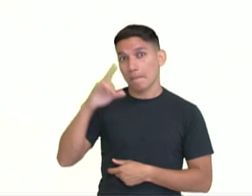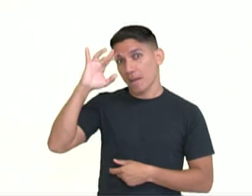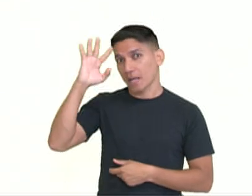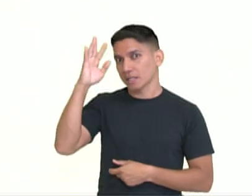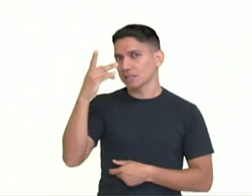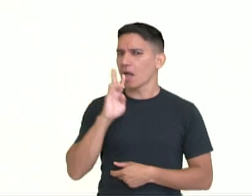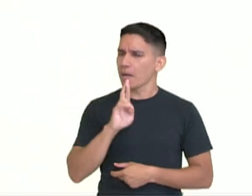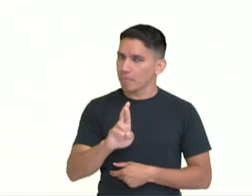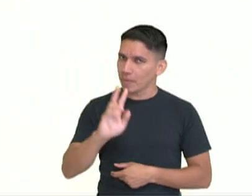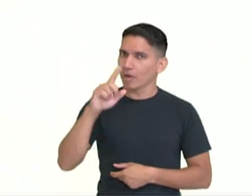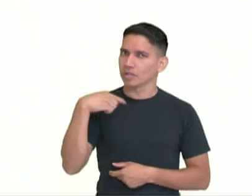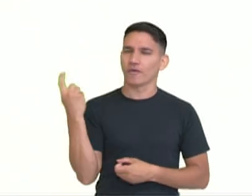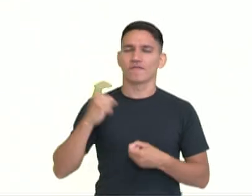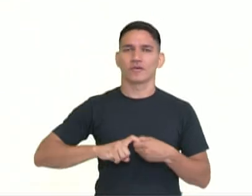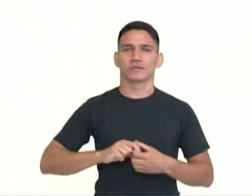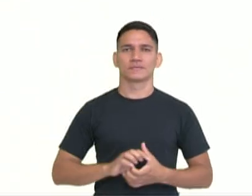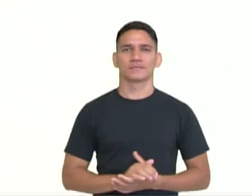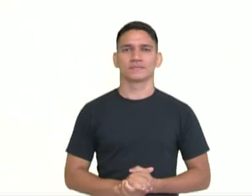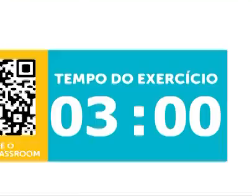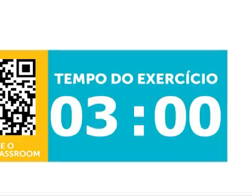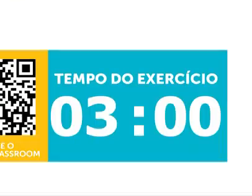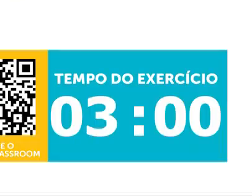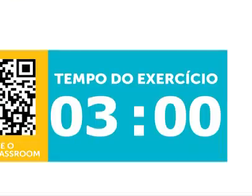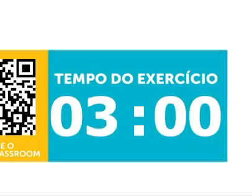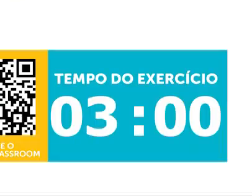isso, responda e eu já volto.